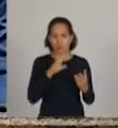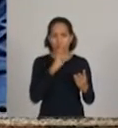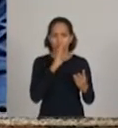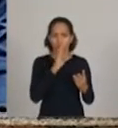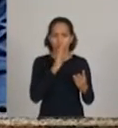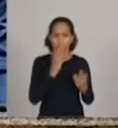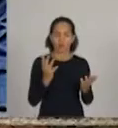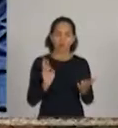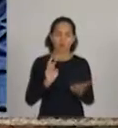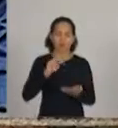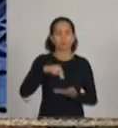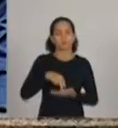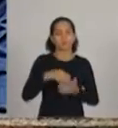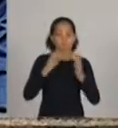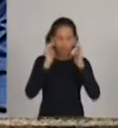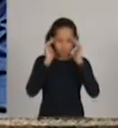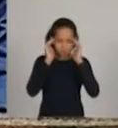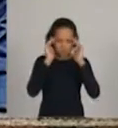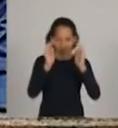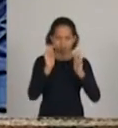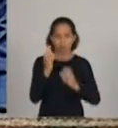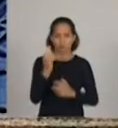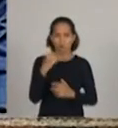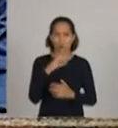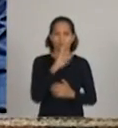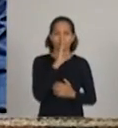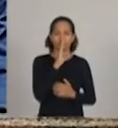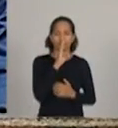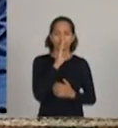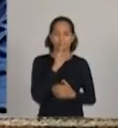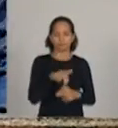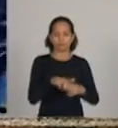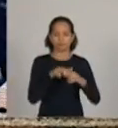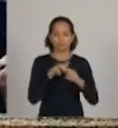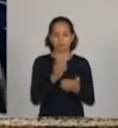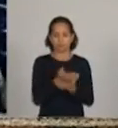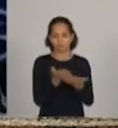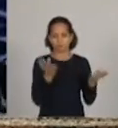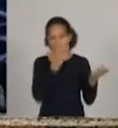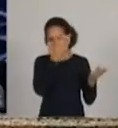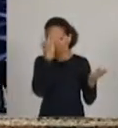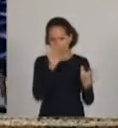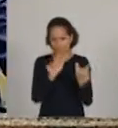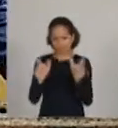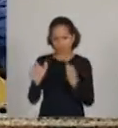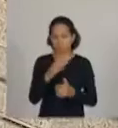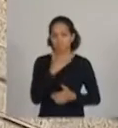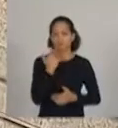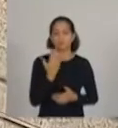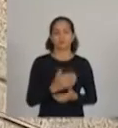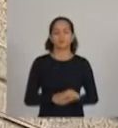ficamos então em posição de respeito para fazermos aqui um minuto de silêncio por proposição desses parlamentares.